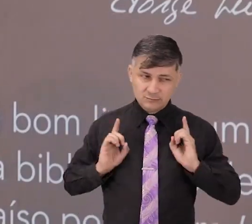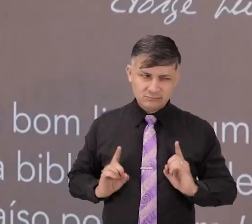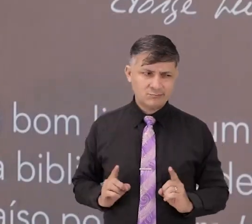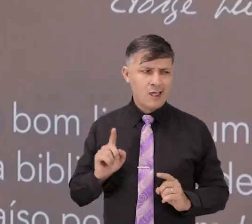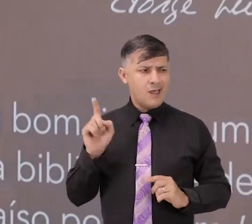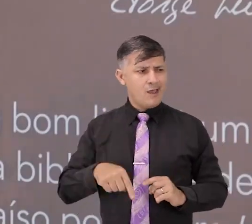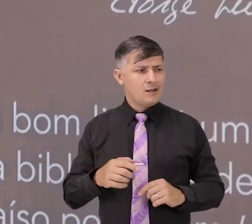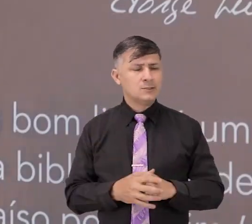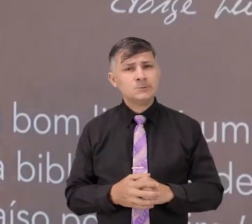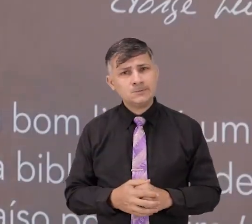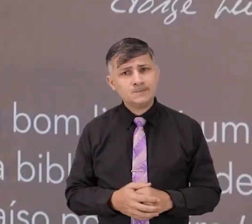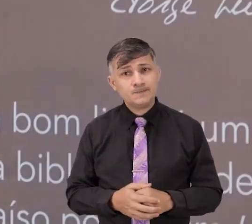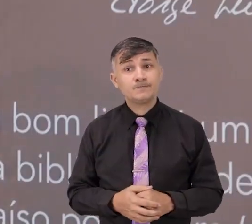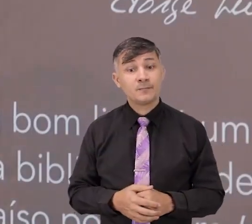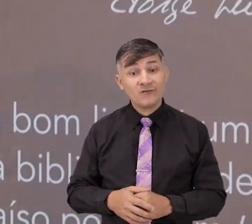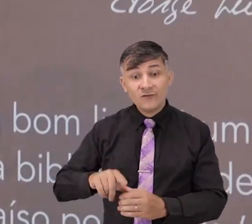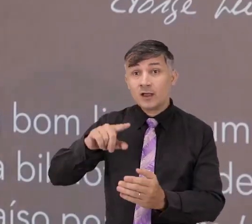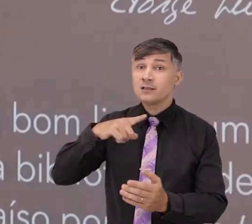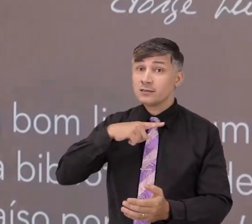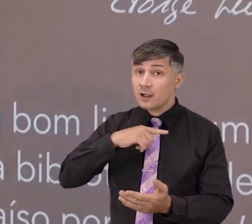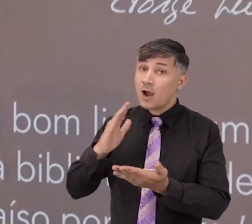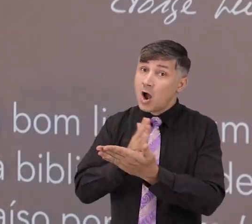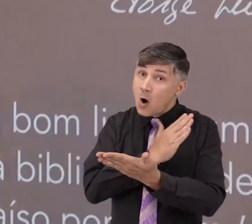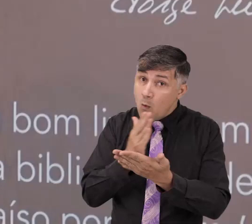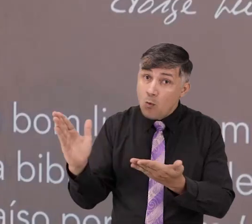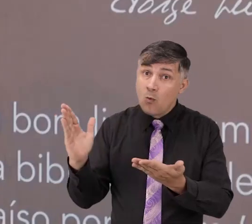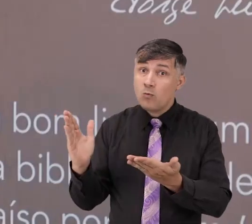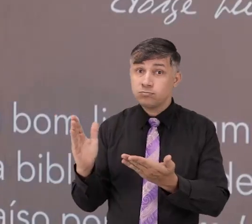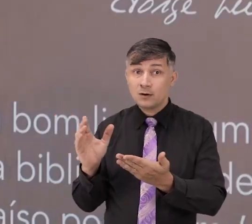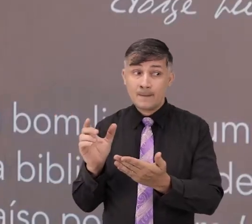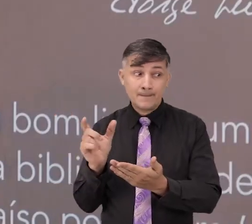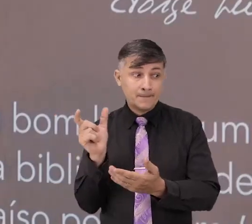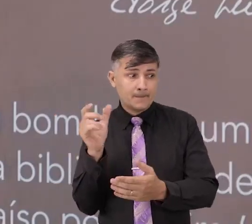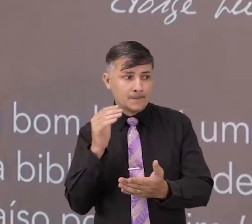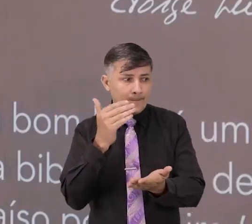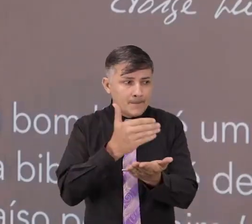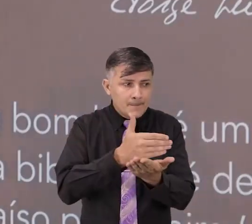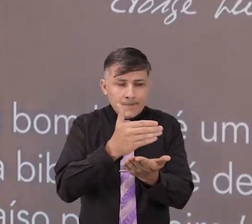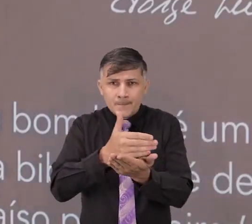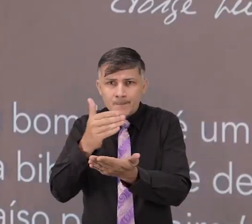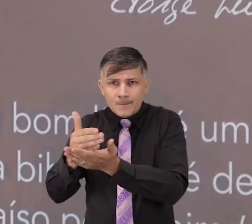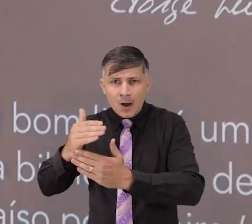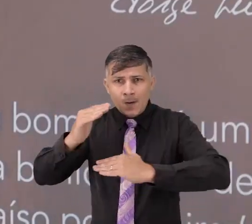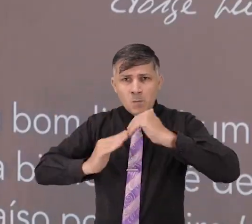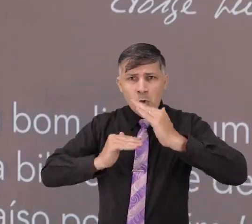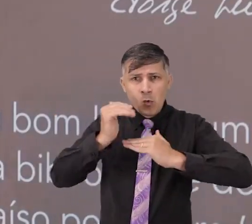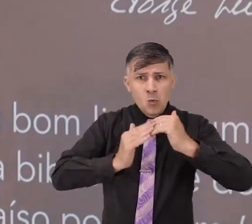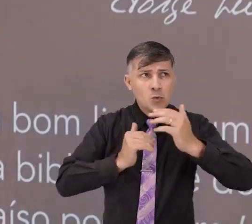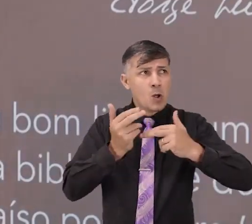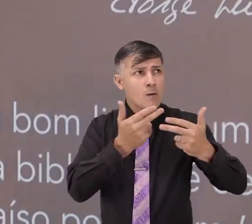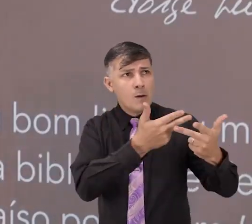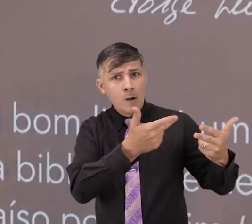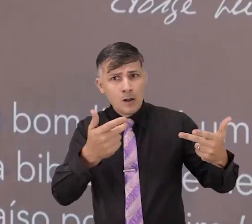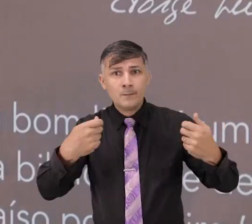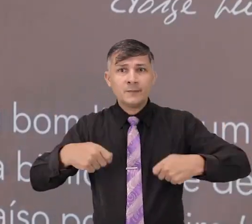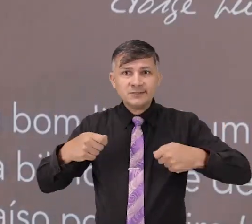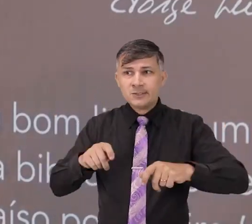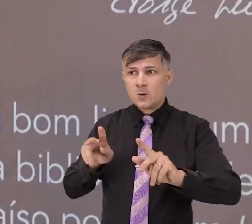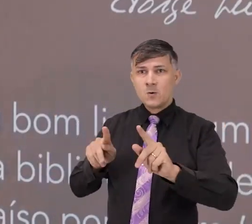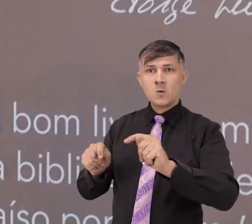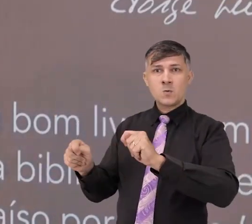determinadas parcelas profissionais que tem que ser cuidadas com muita atenção, né? É essa coisa